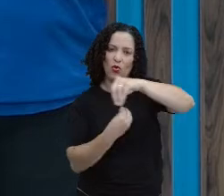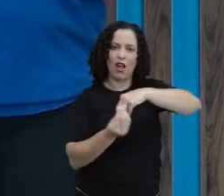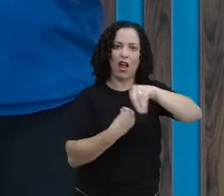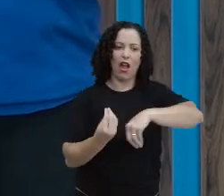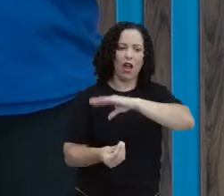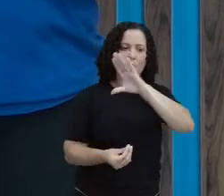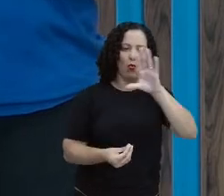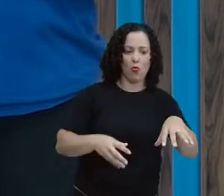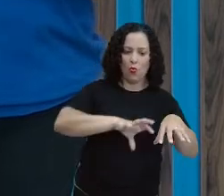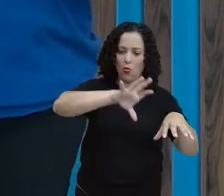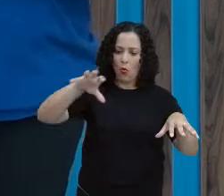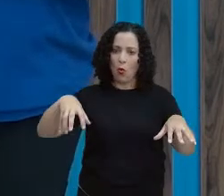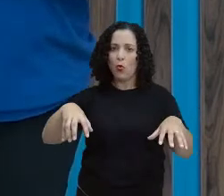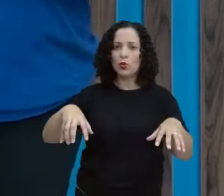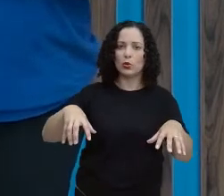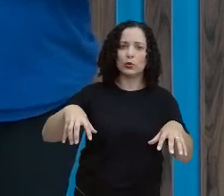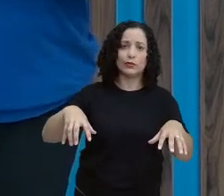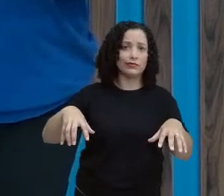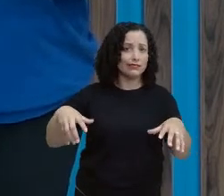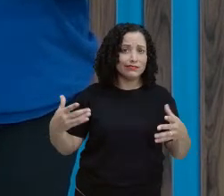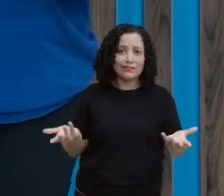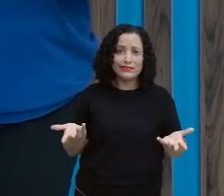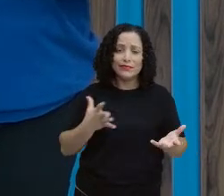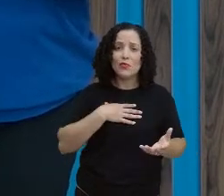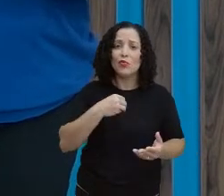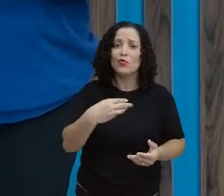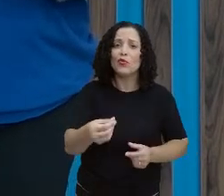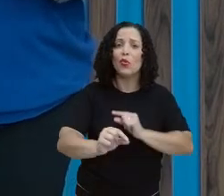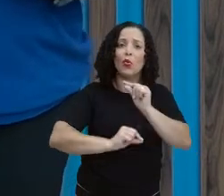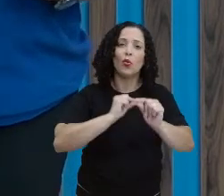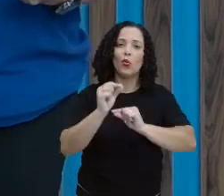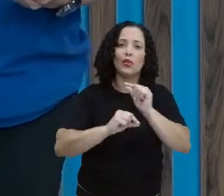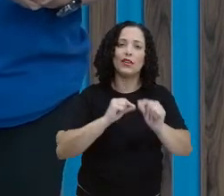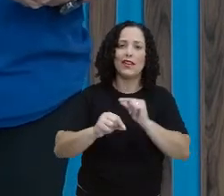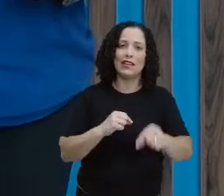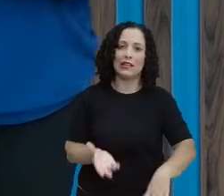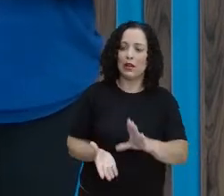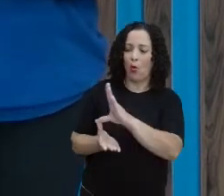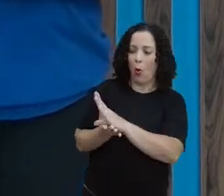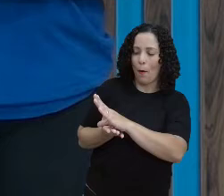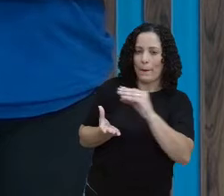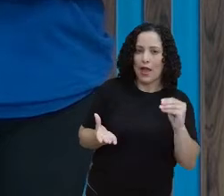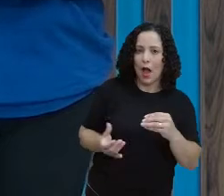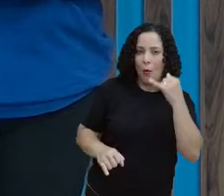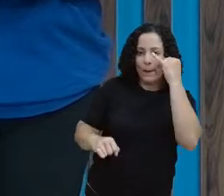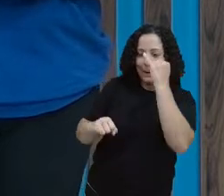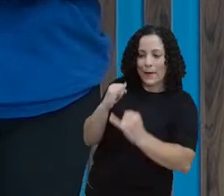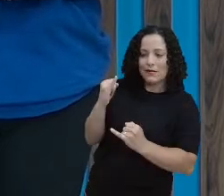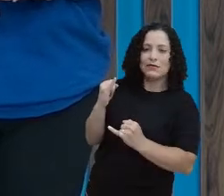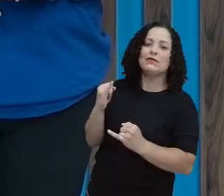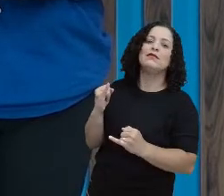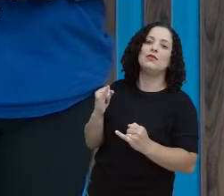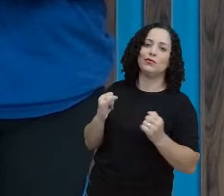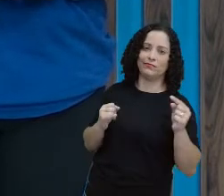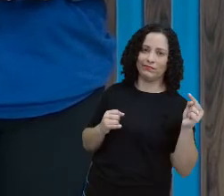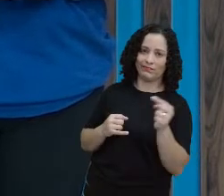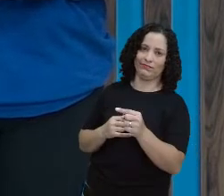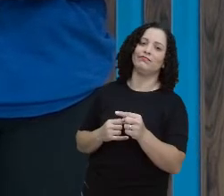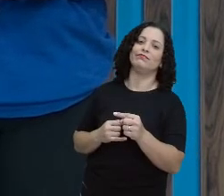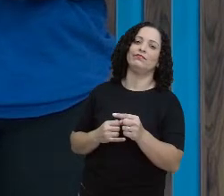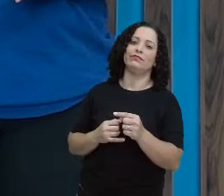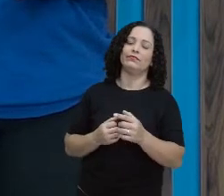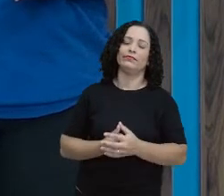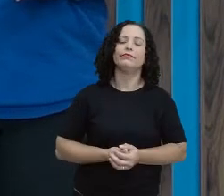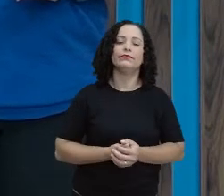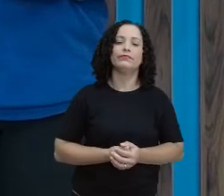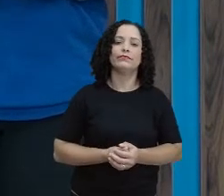com outro, a gente vai reproduzir o quê? Um ser idêntico ao original, tá certo?